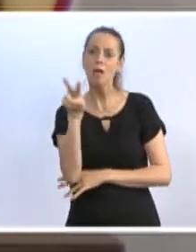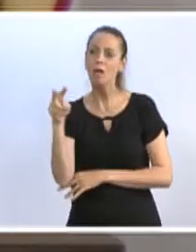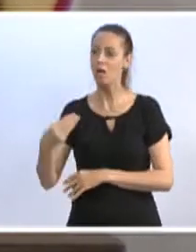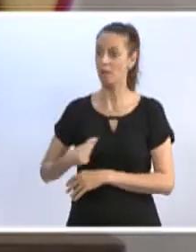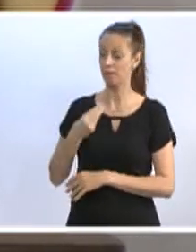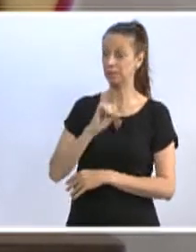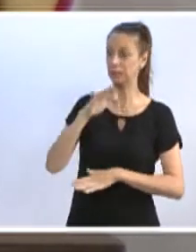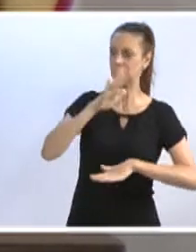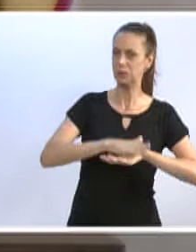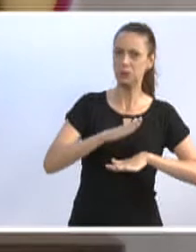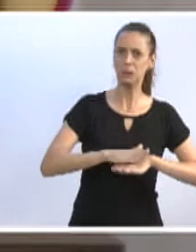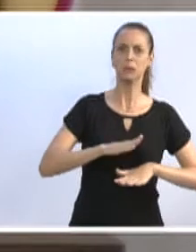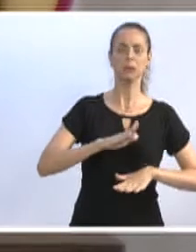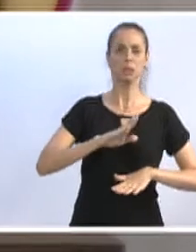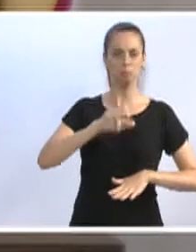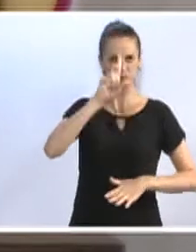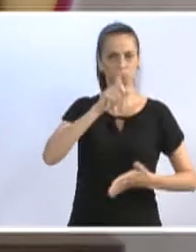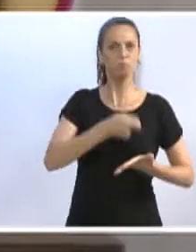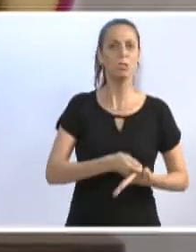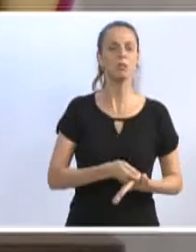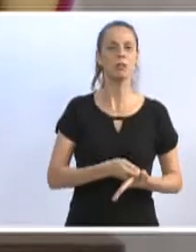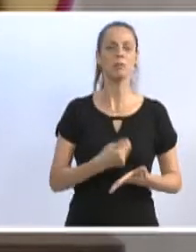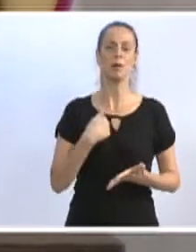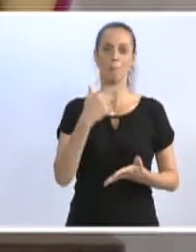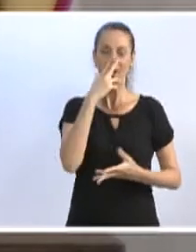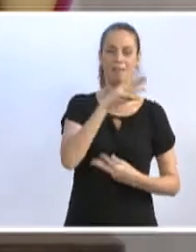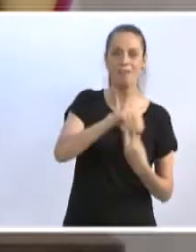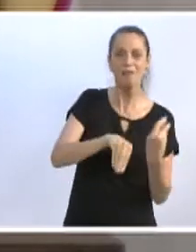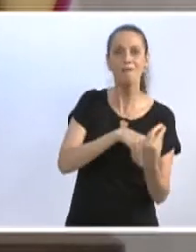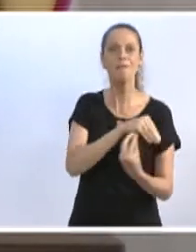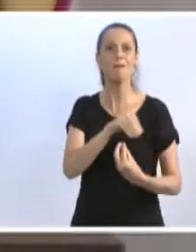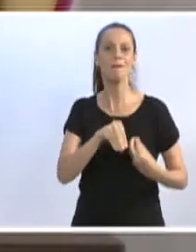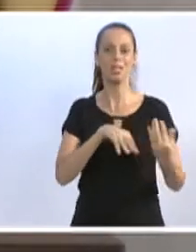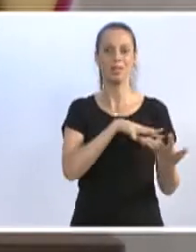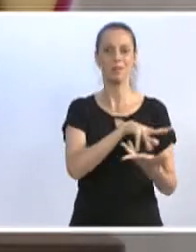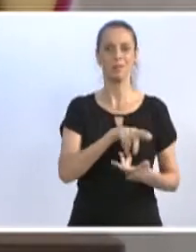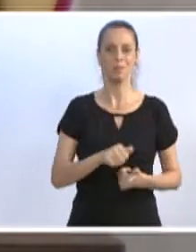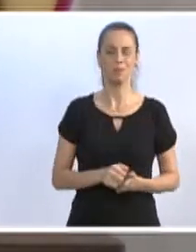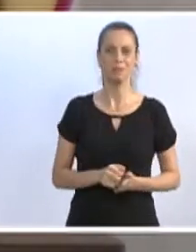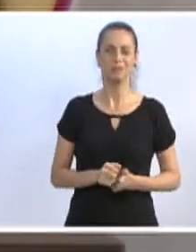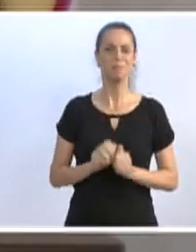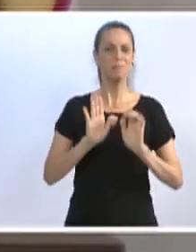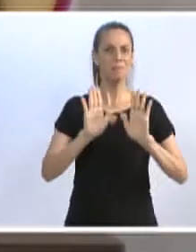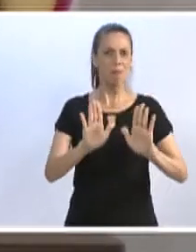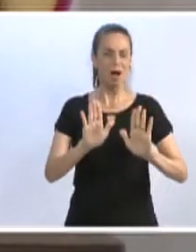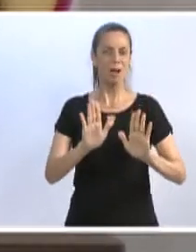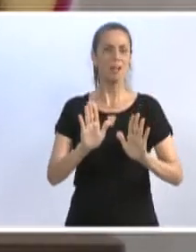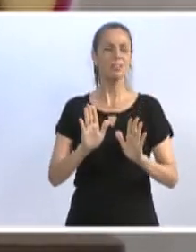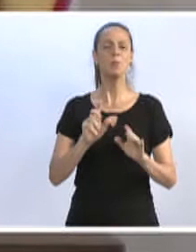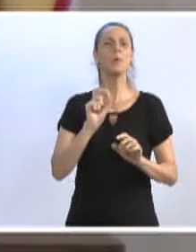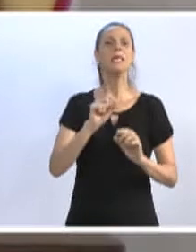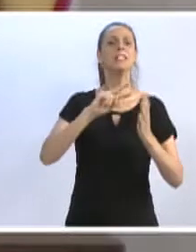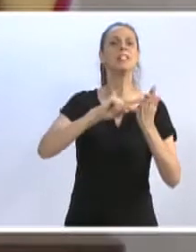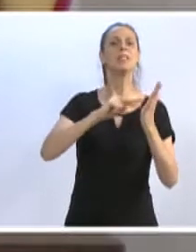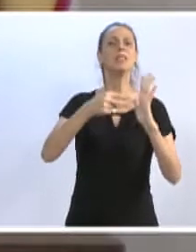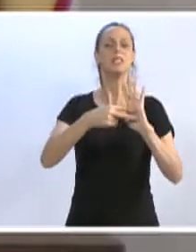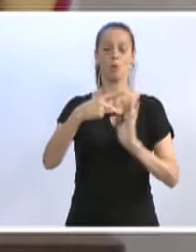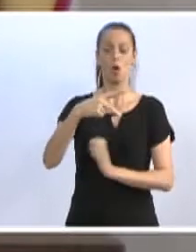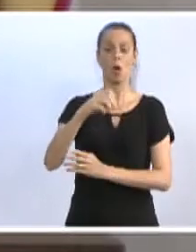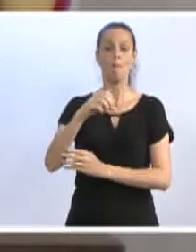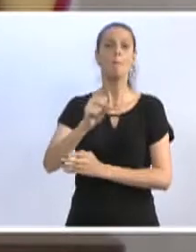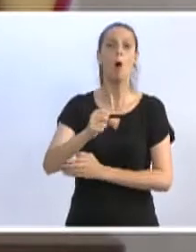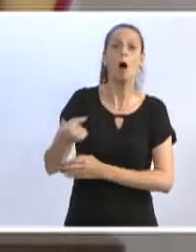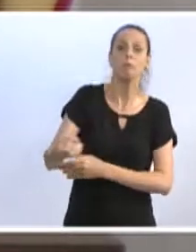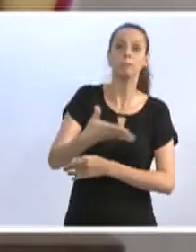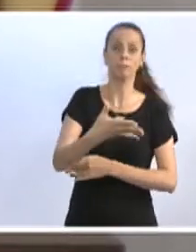somos protagonistas, então estamos comprometidos. O que é a pós-modernidade, então?